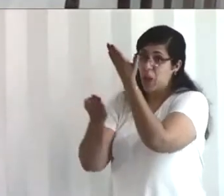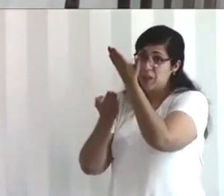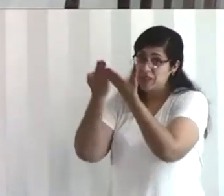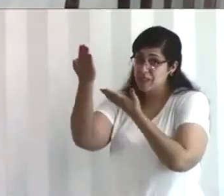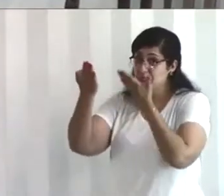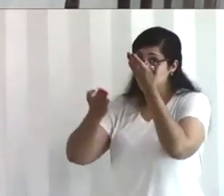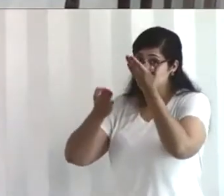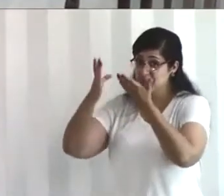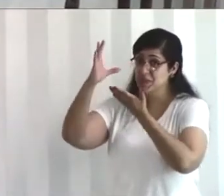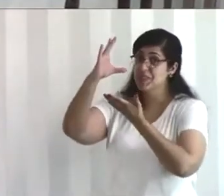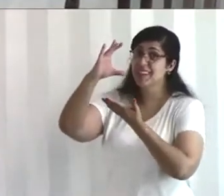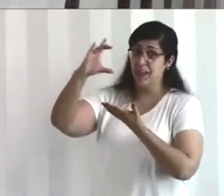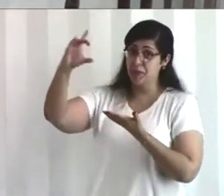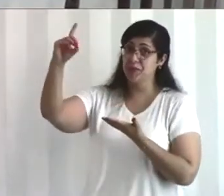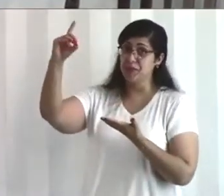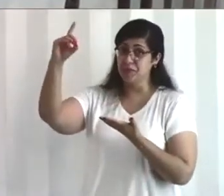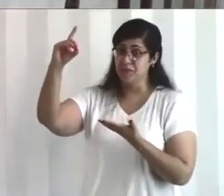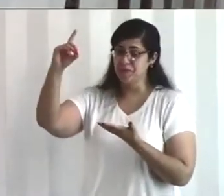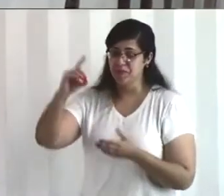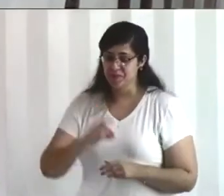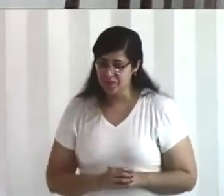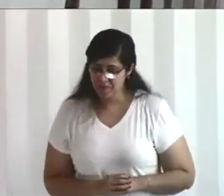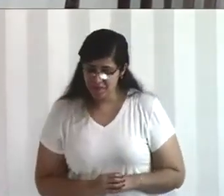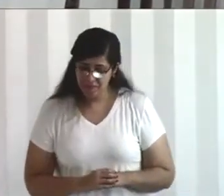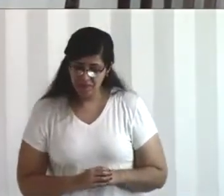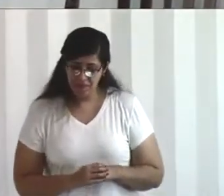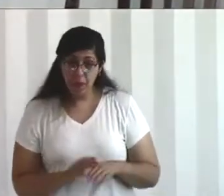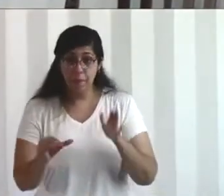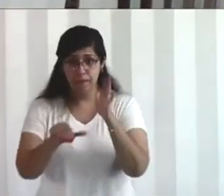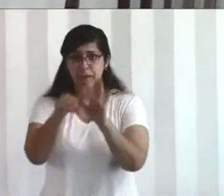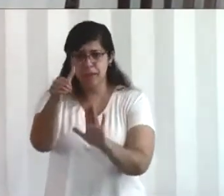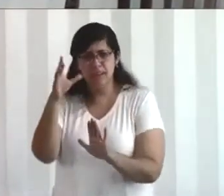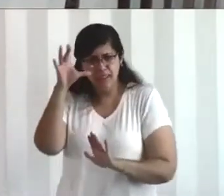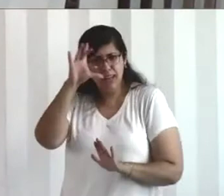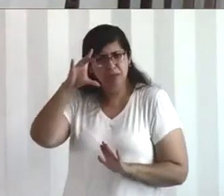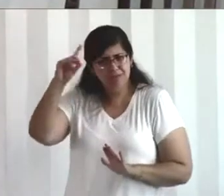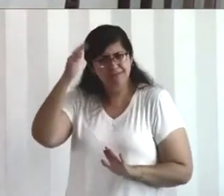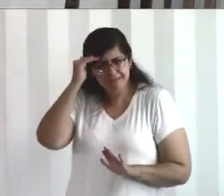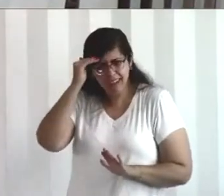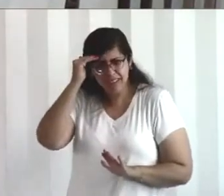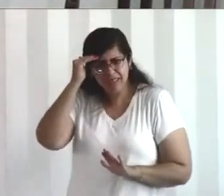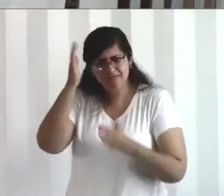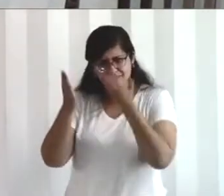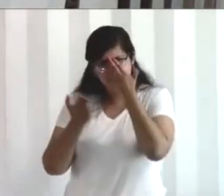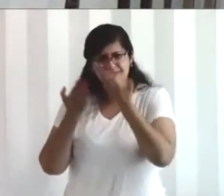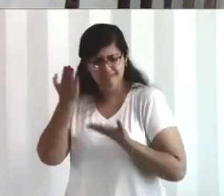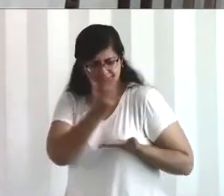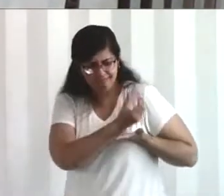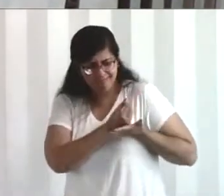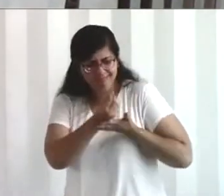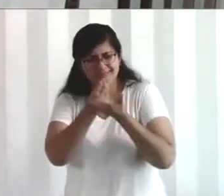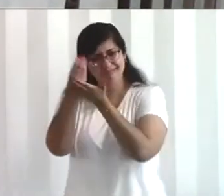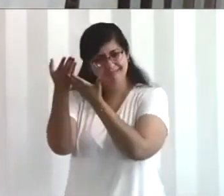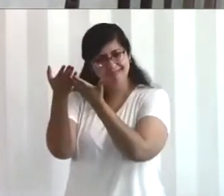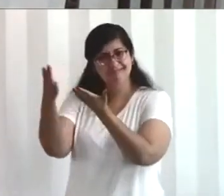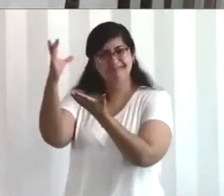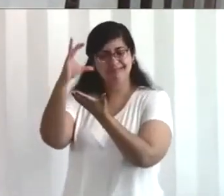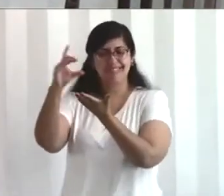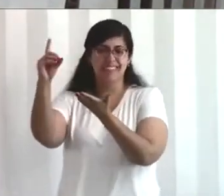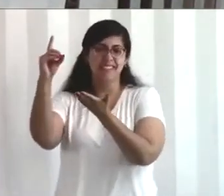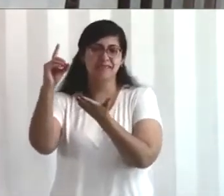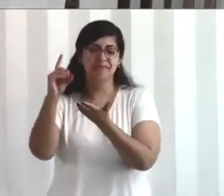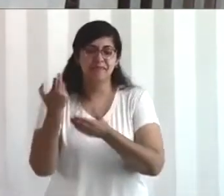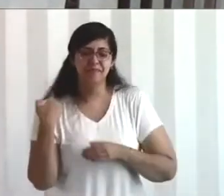nossas coisas. Não quer dizer que nós tenhamos de negar a nossa vida, nós temos de cuidar de todos os afazeres da nossa vida, mas nós não podemos cuidar